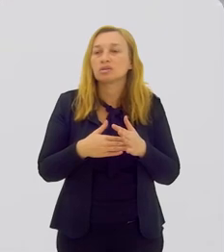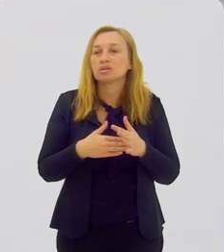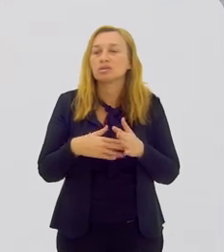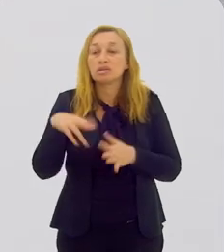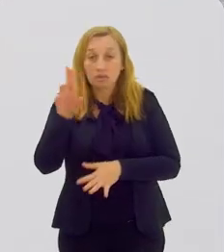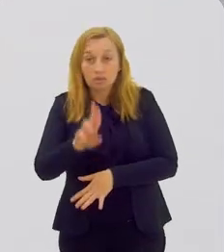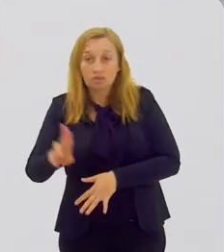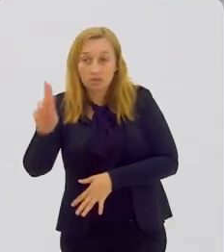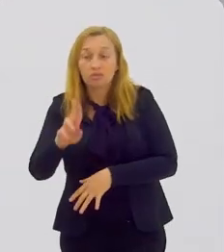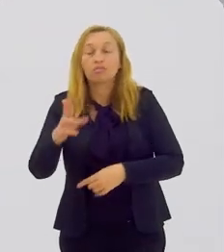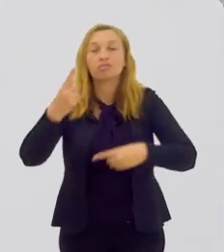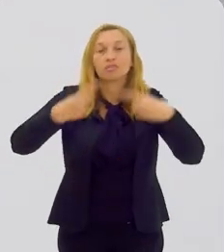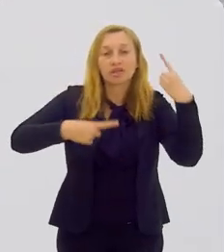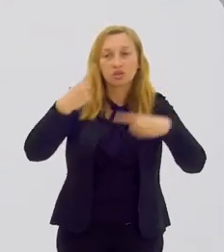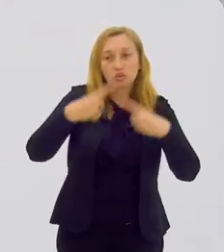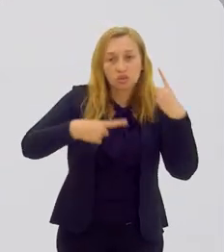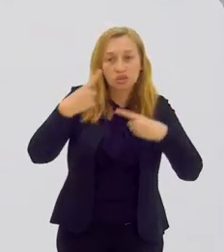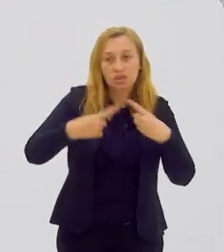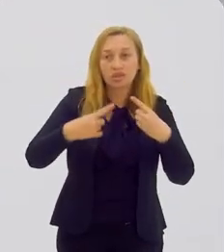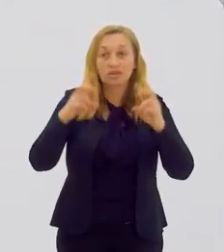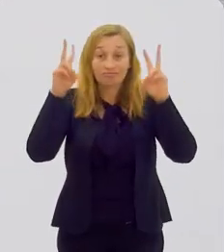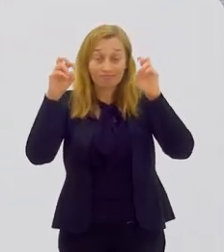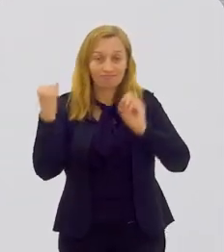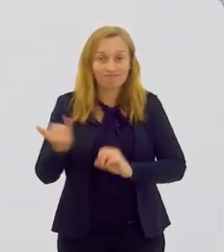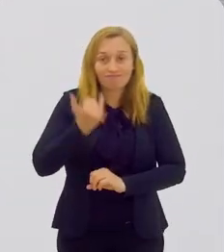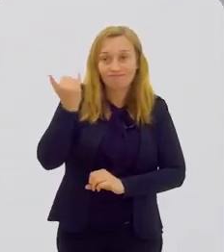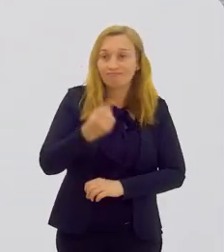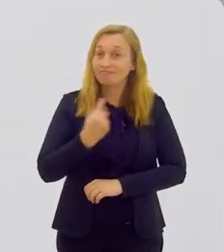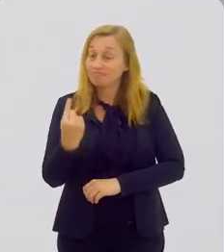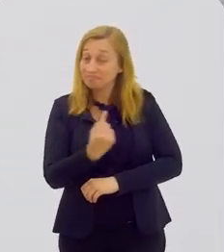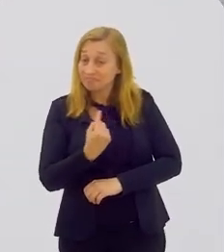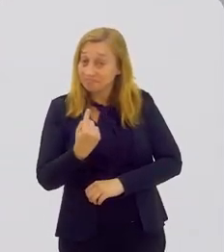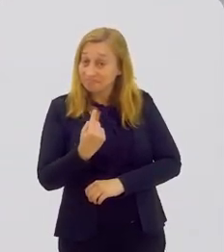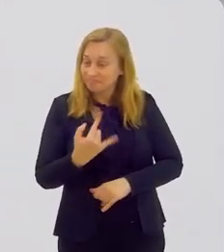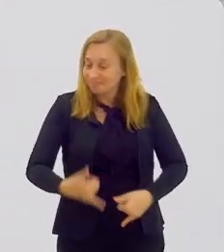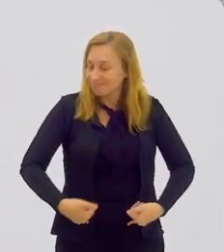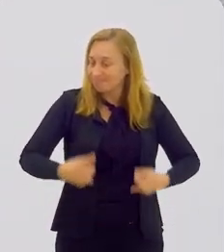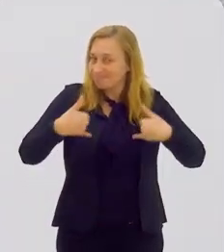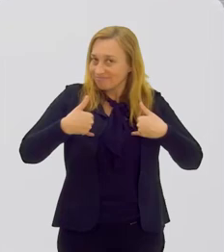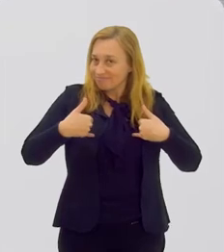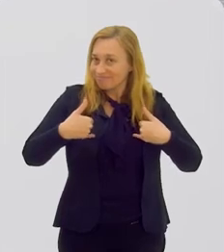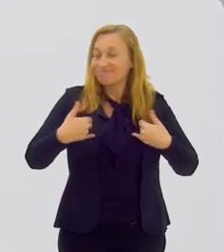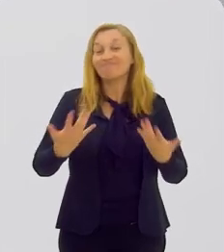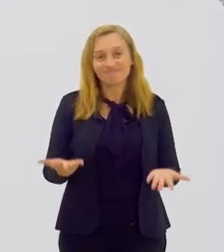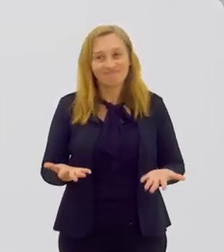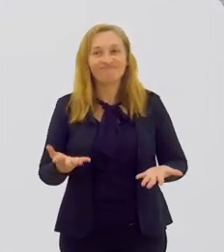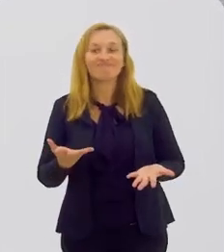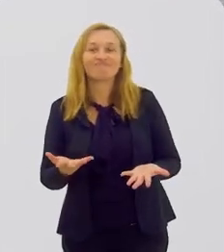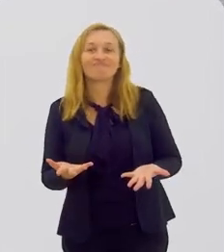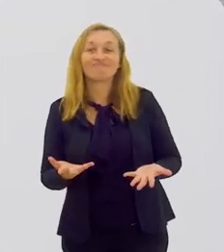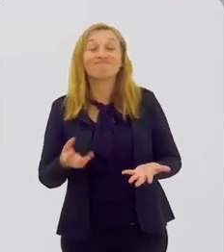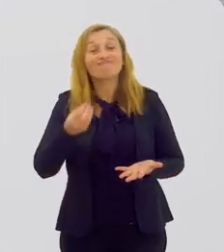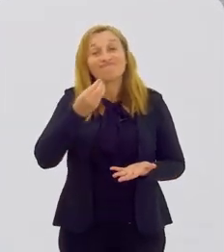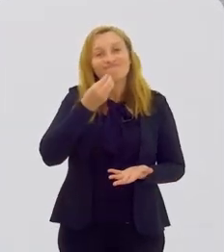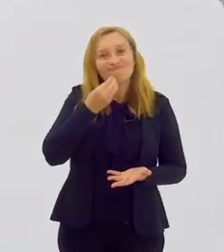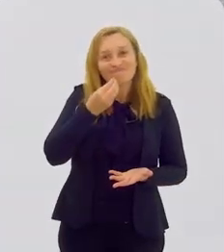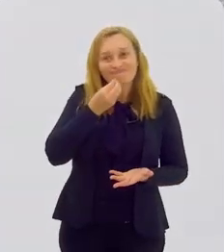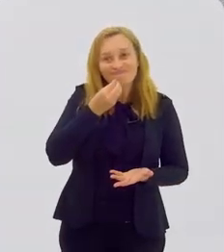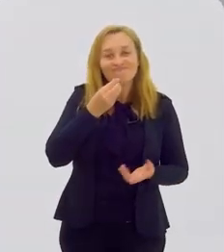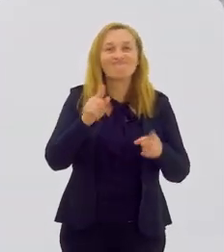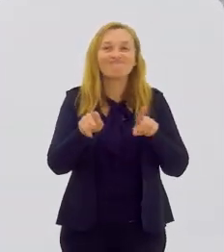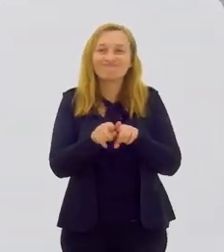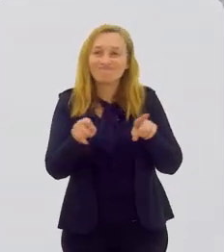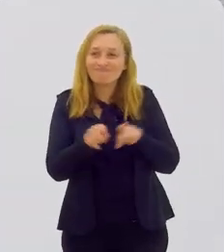as matizes sociais para a discussão desses temas que são tão importantes. Para nós é um privilégio super bacana e